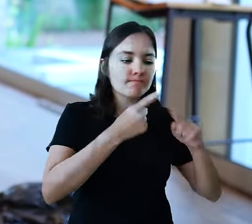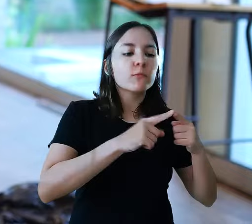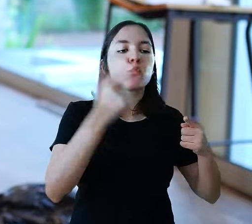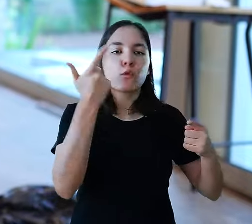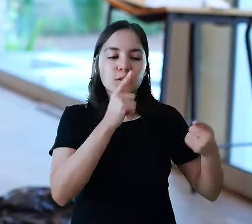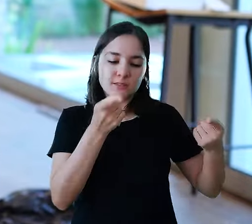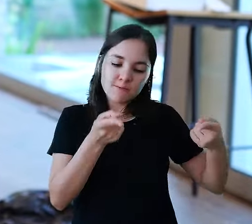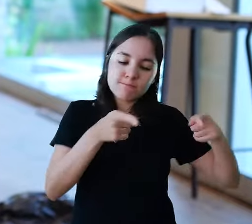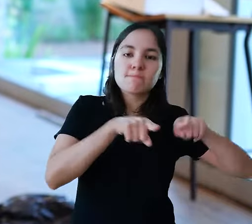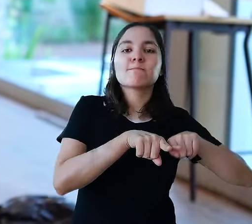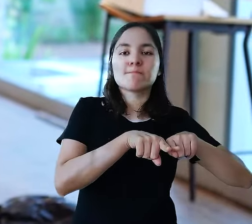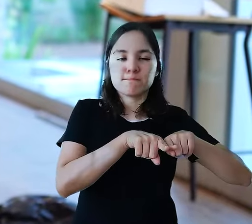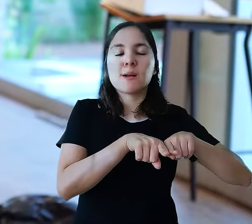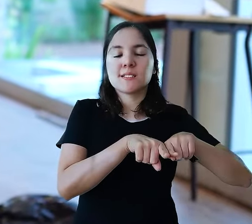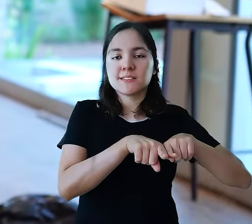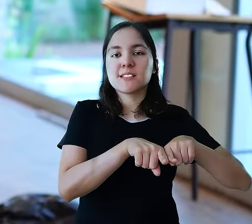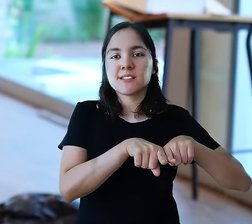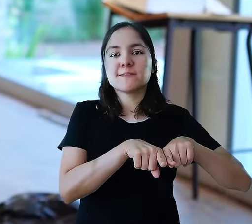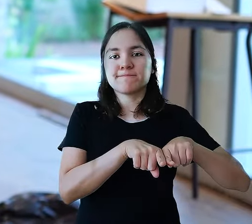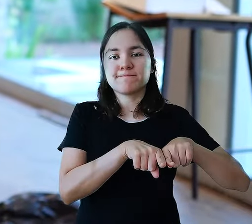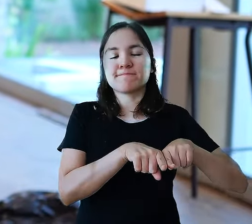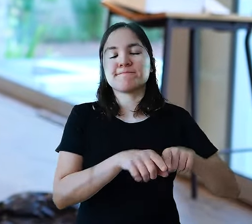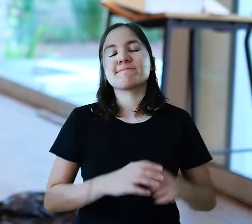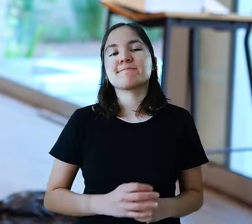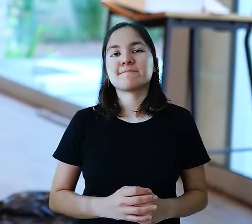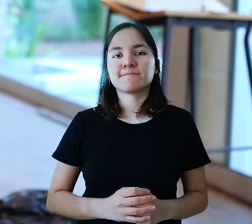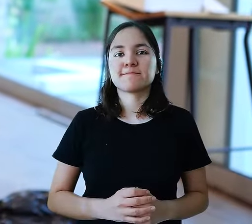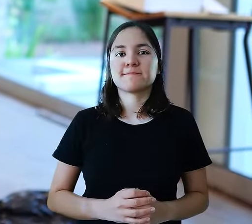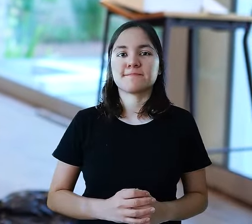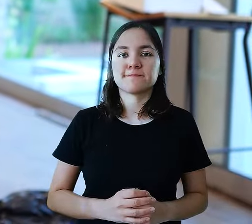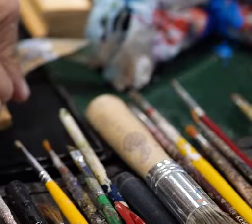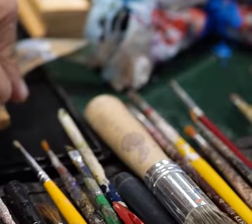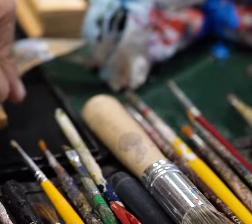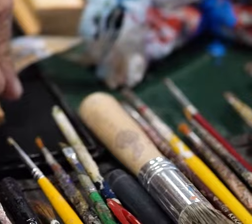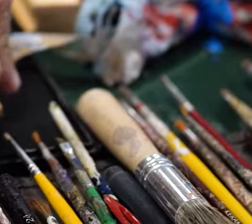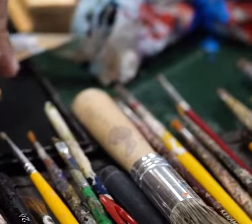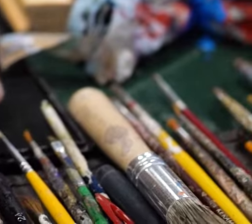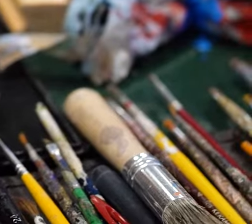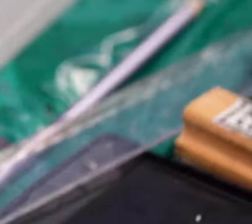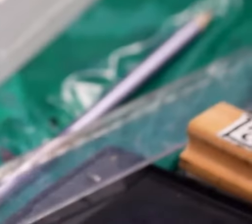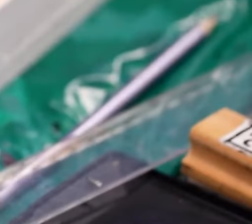Então a gente entrou em contato com eles e criou essa parceria.